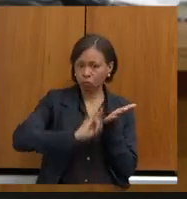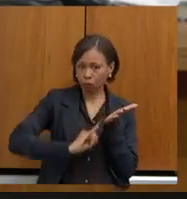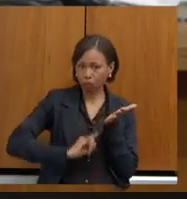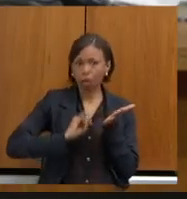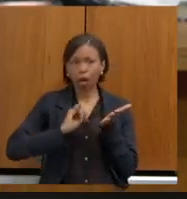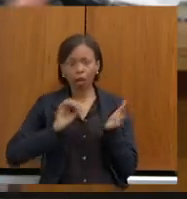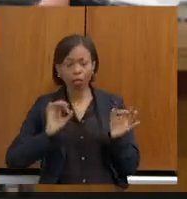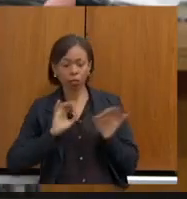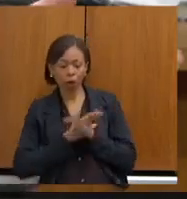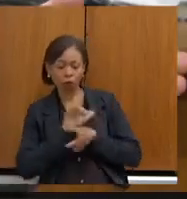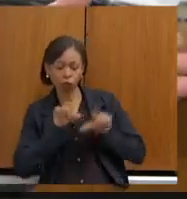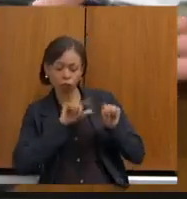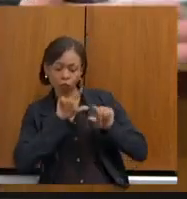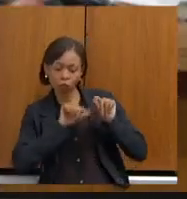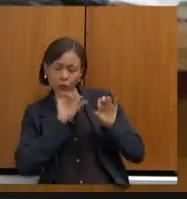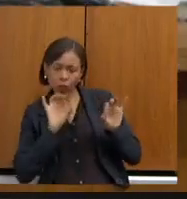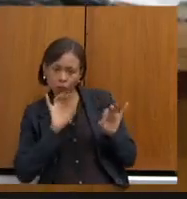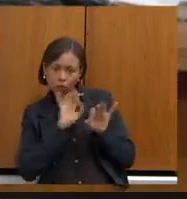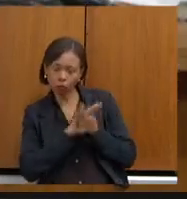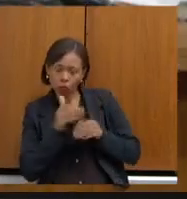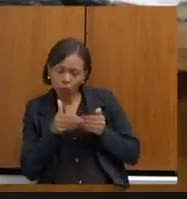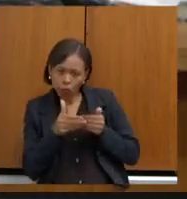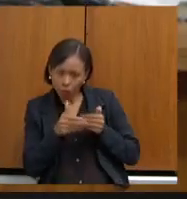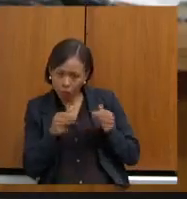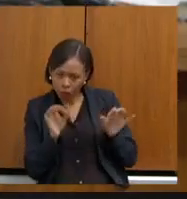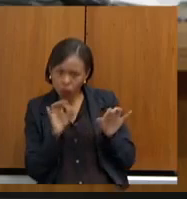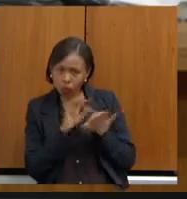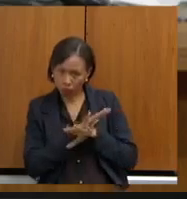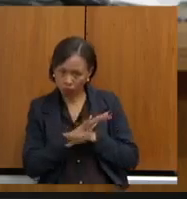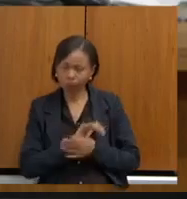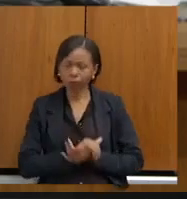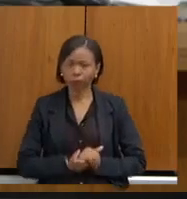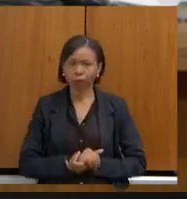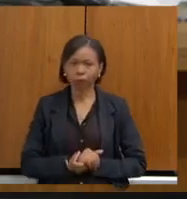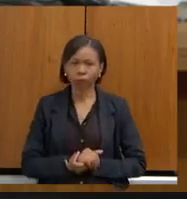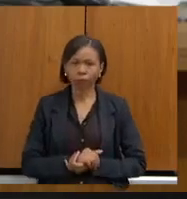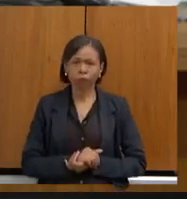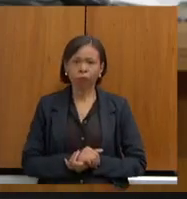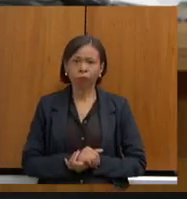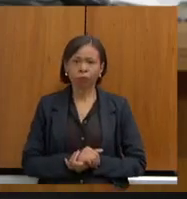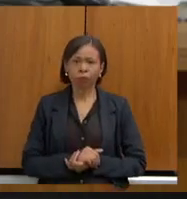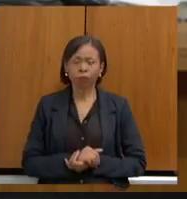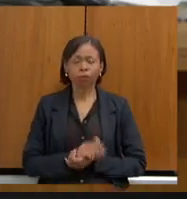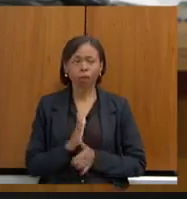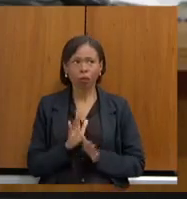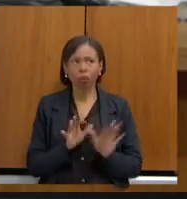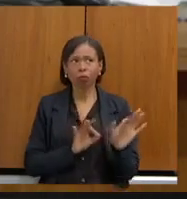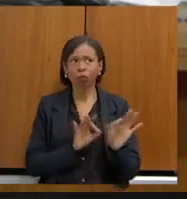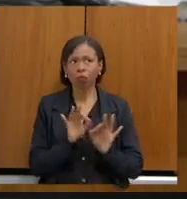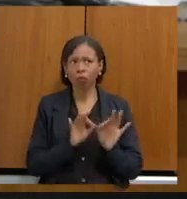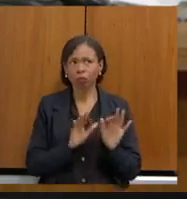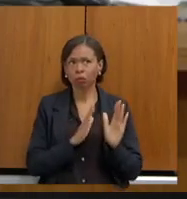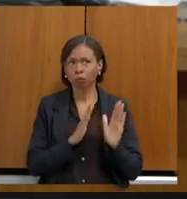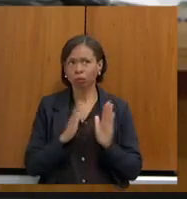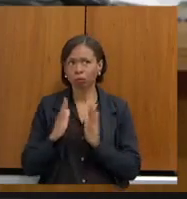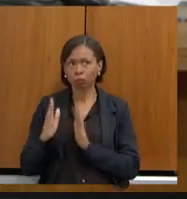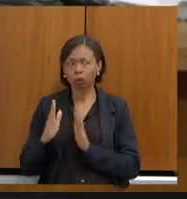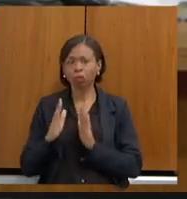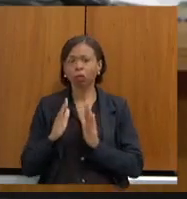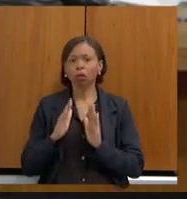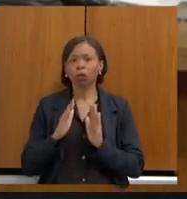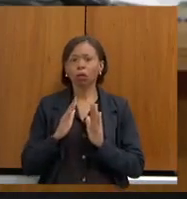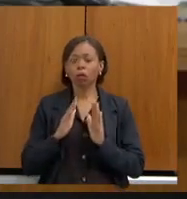seletivo nesses próximos dias bom então planejamento é consolidar